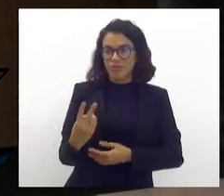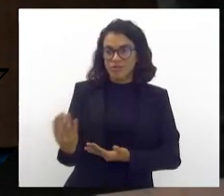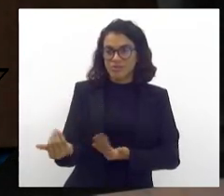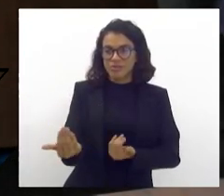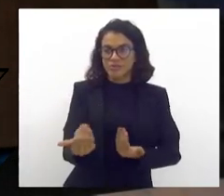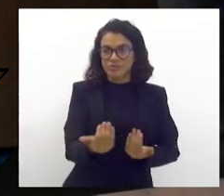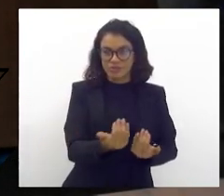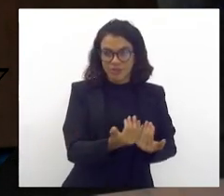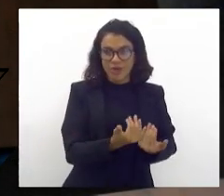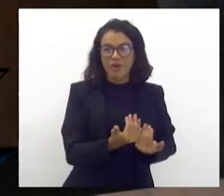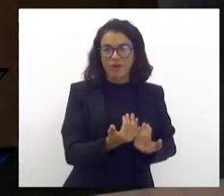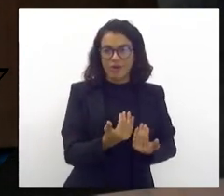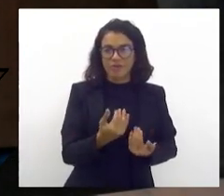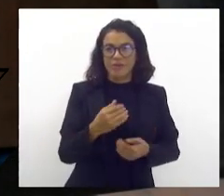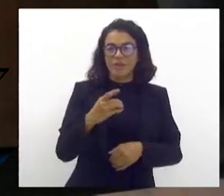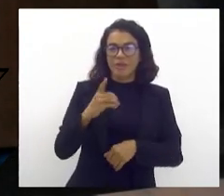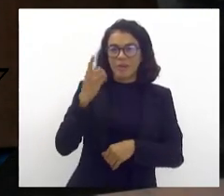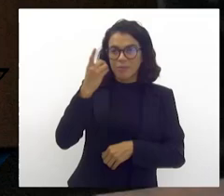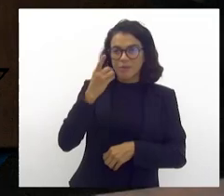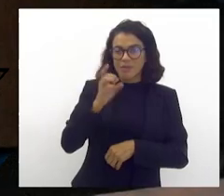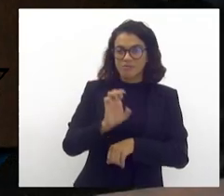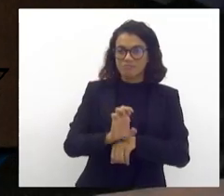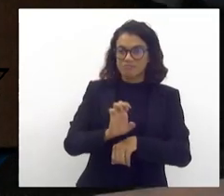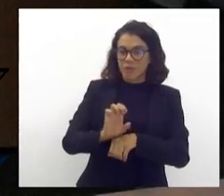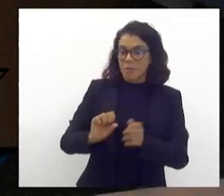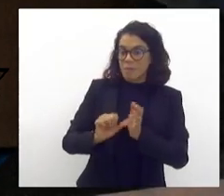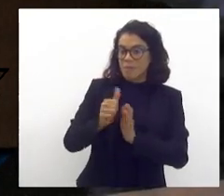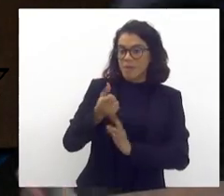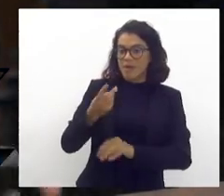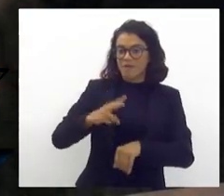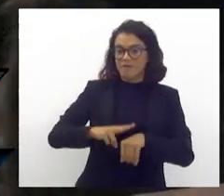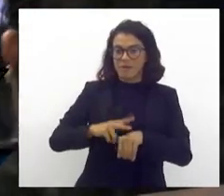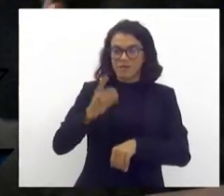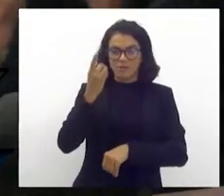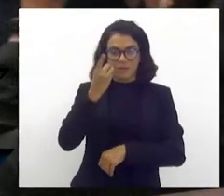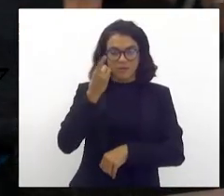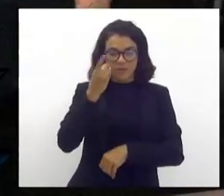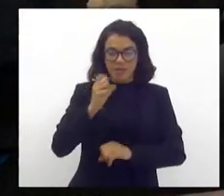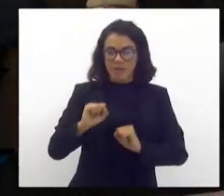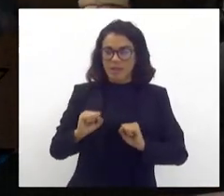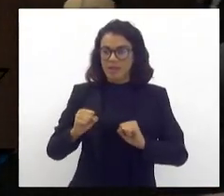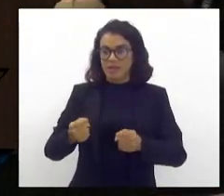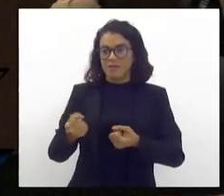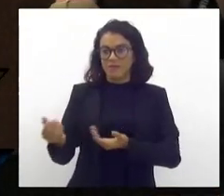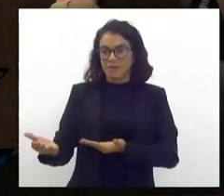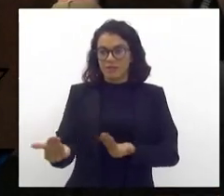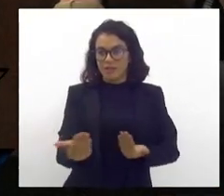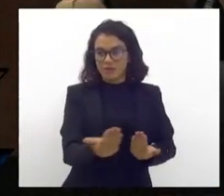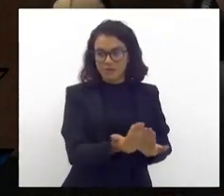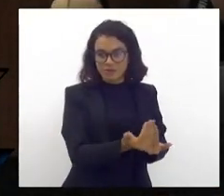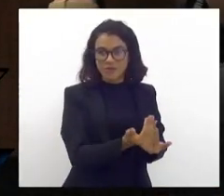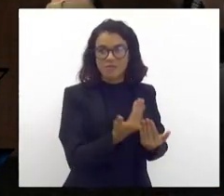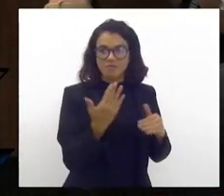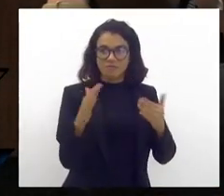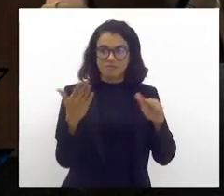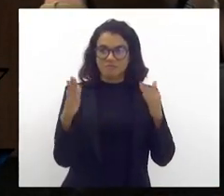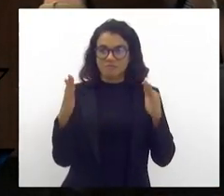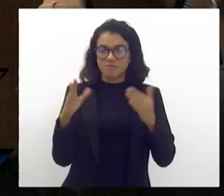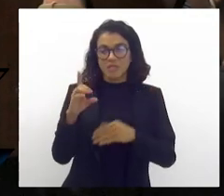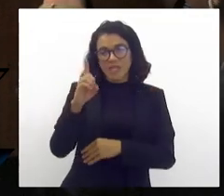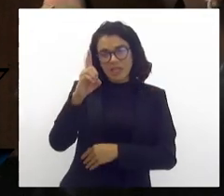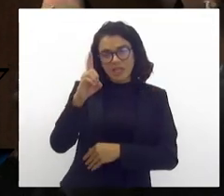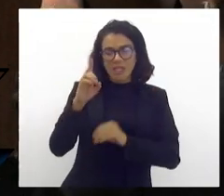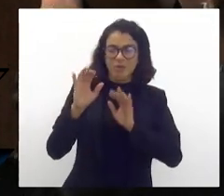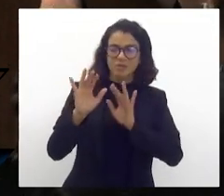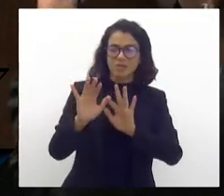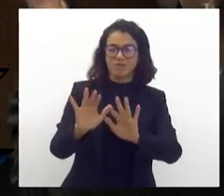aqui, deputados estaduais, primeiro mandato, com esse projeto maravilhoso aí, defendendo os jovens. Tá? Parabéns aí, que Deus ajude